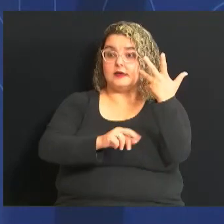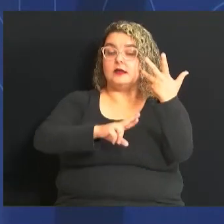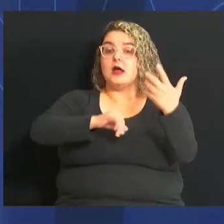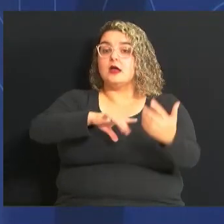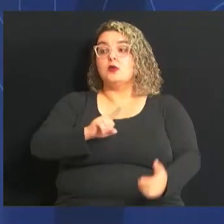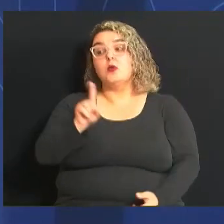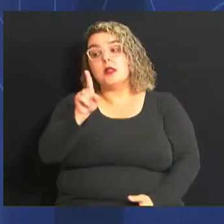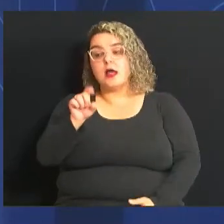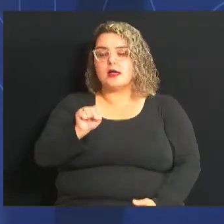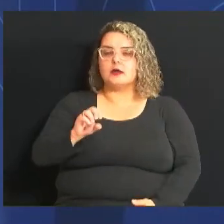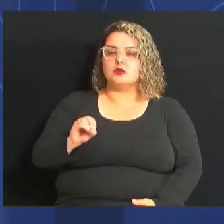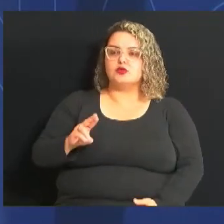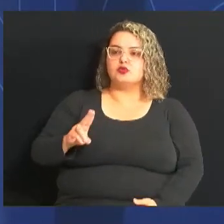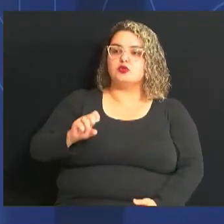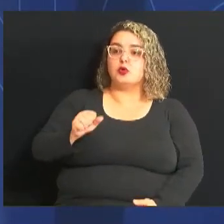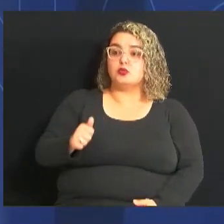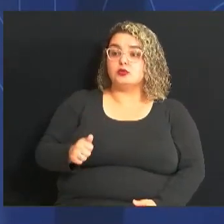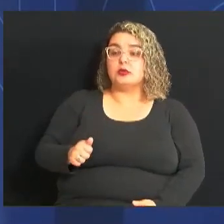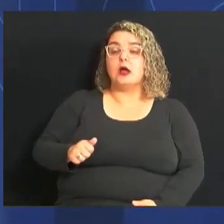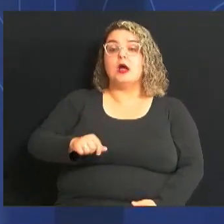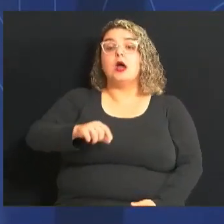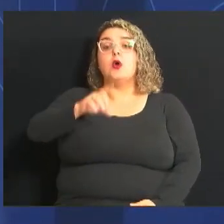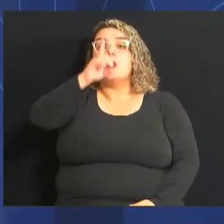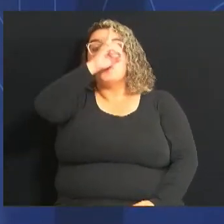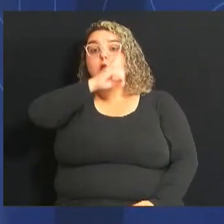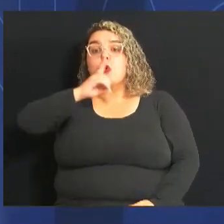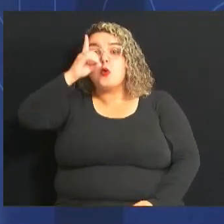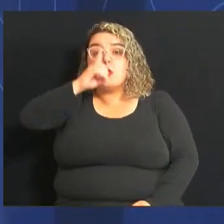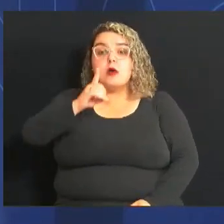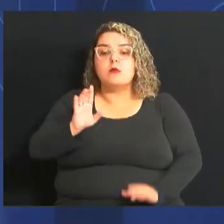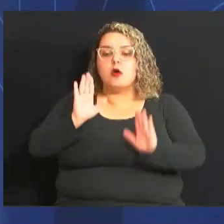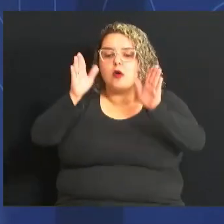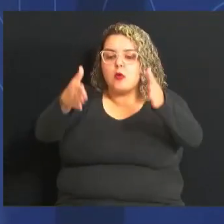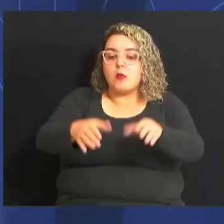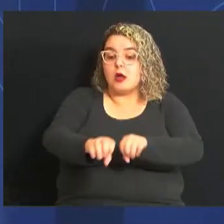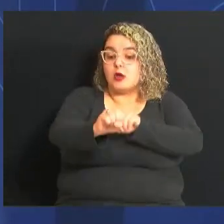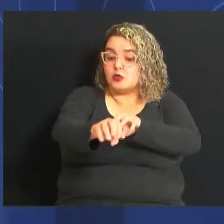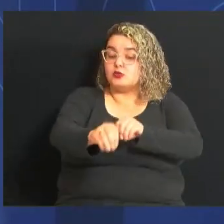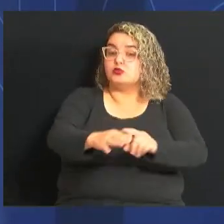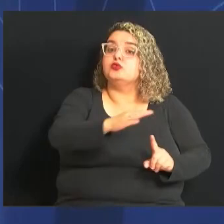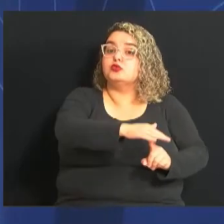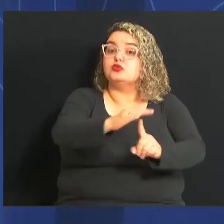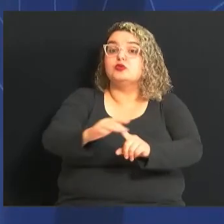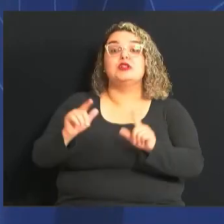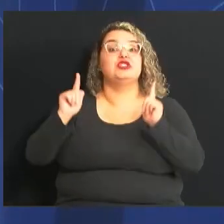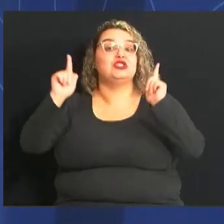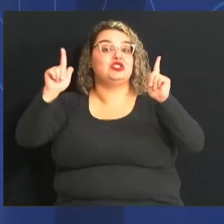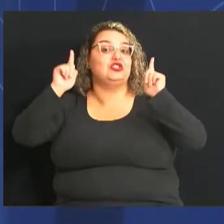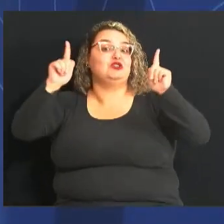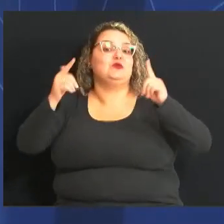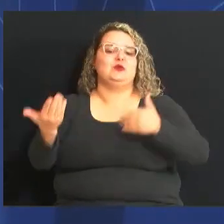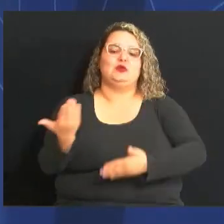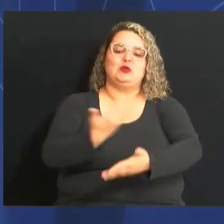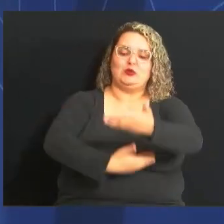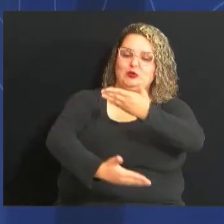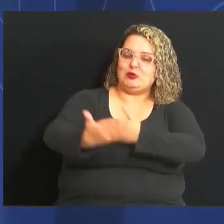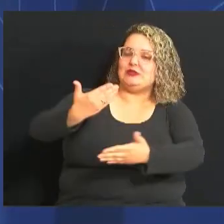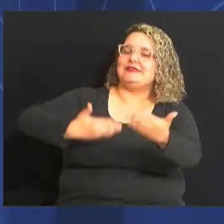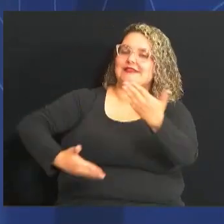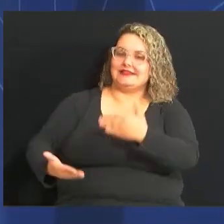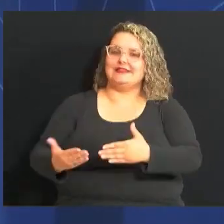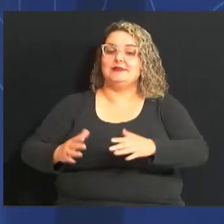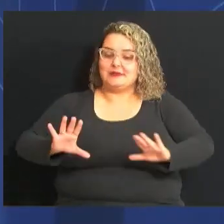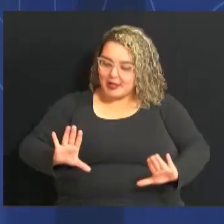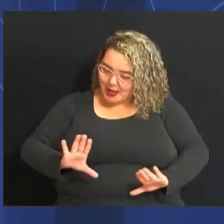um domingo dedicado à educação ambiental de forma divertida e interativa para